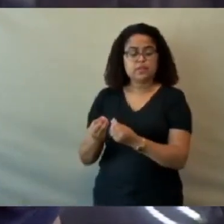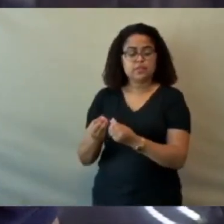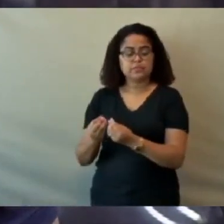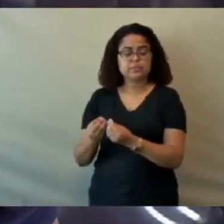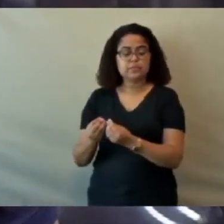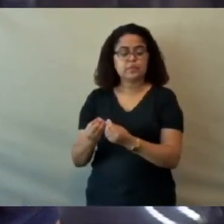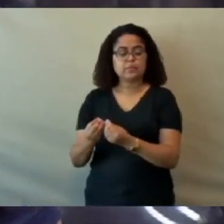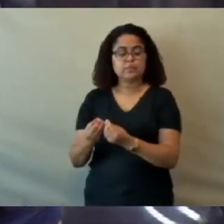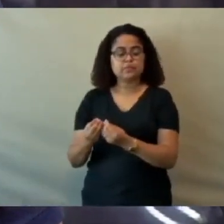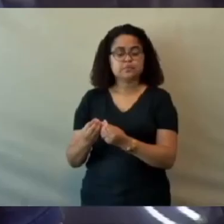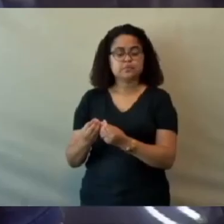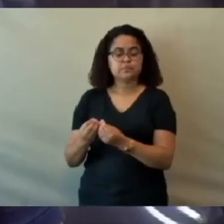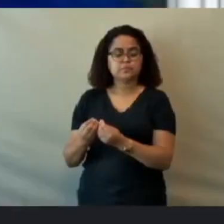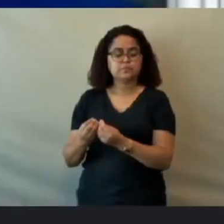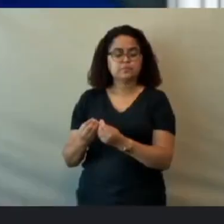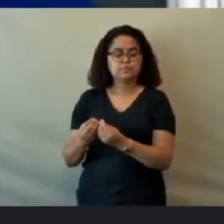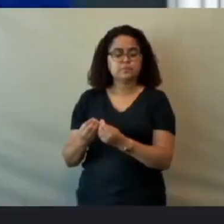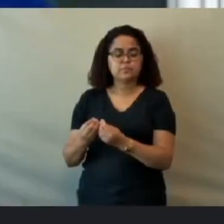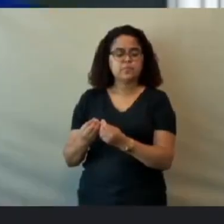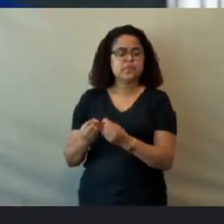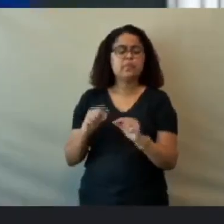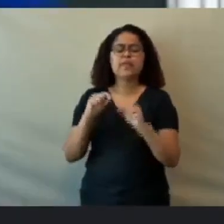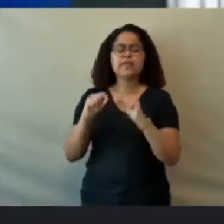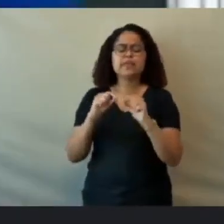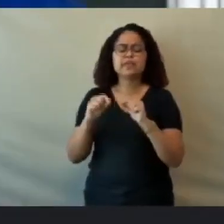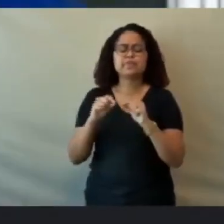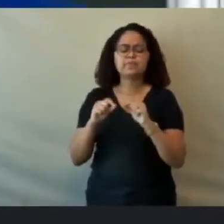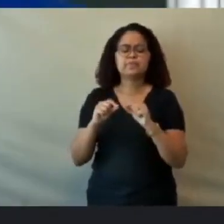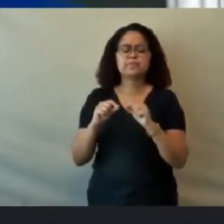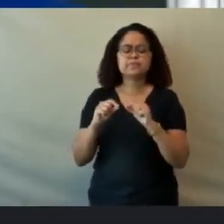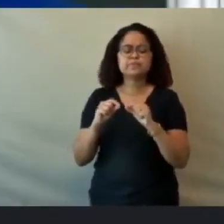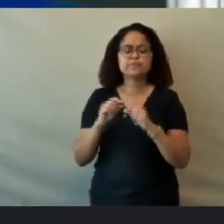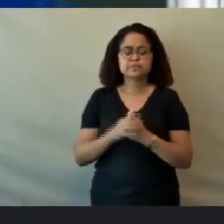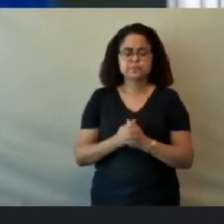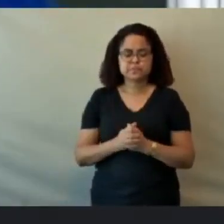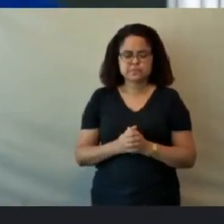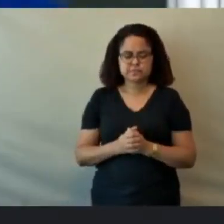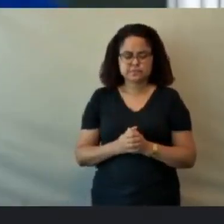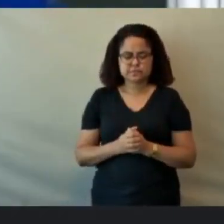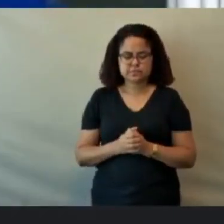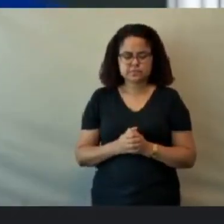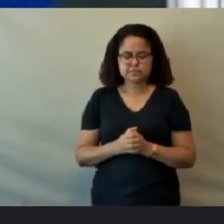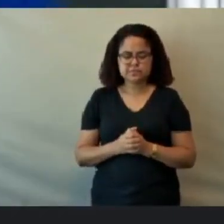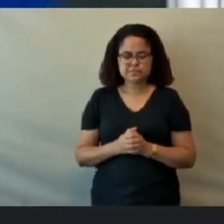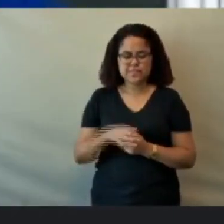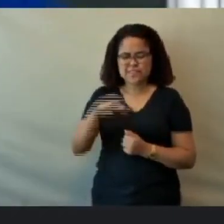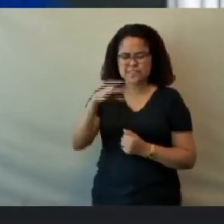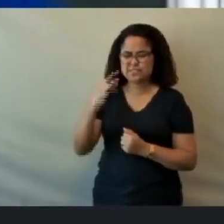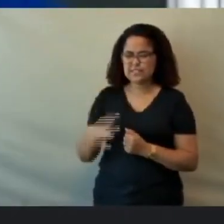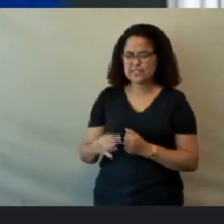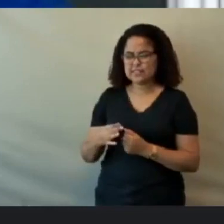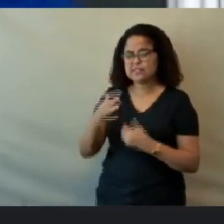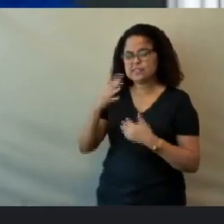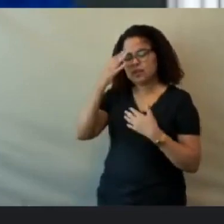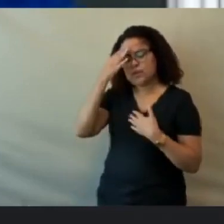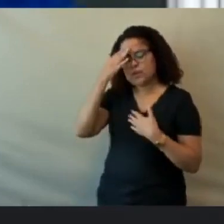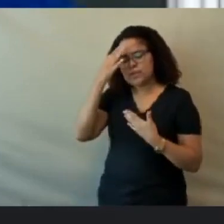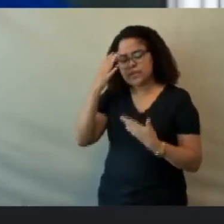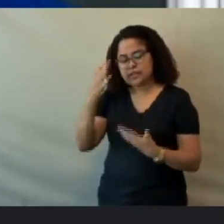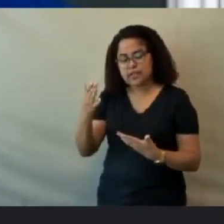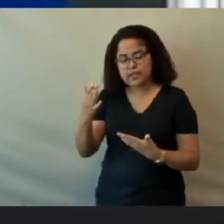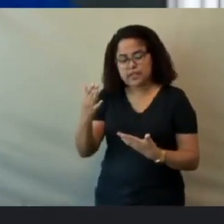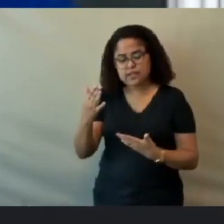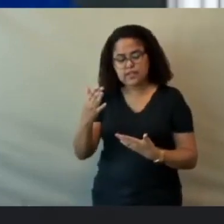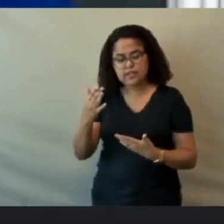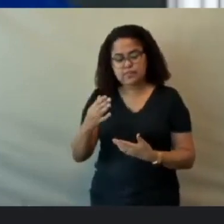palavra agora? Me ajuda a coordenar online. com certeza. Obrigada pela confiança, vereador. Eu só gostaria